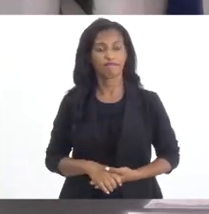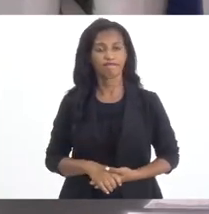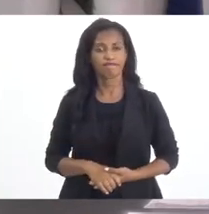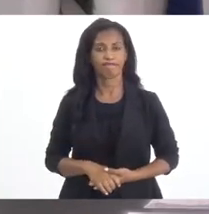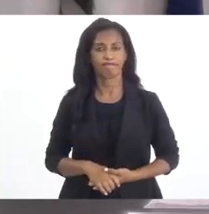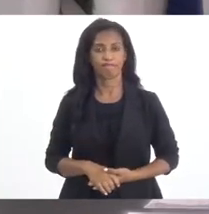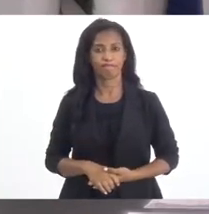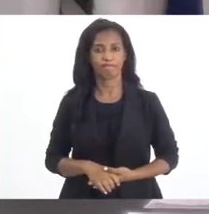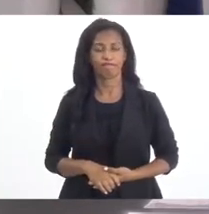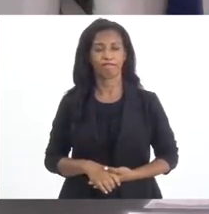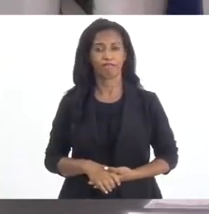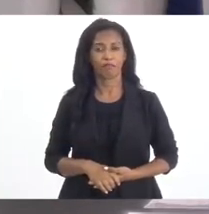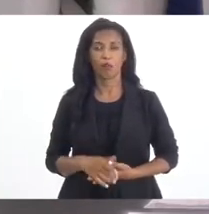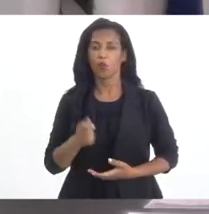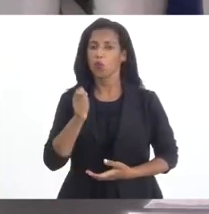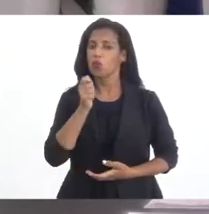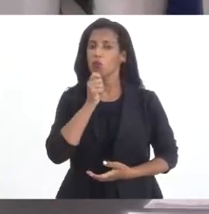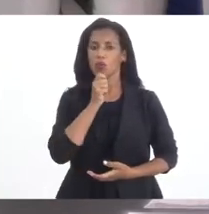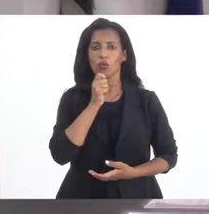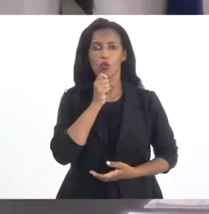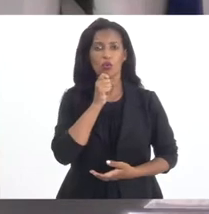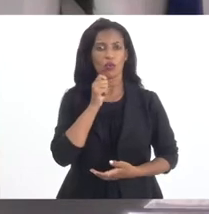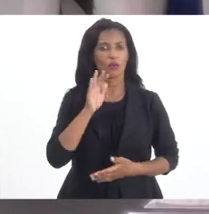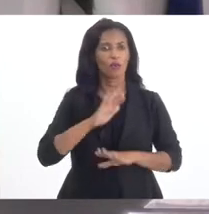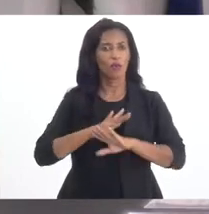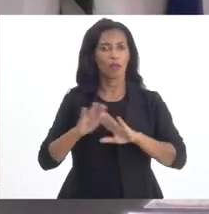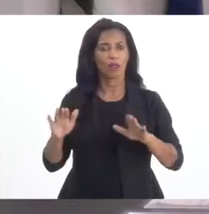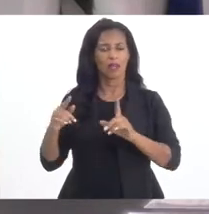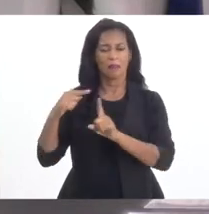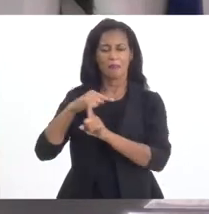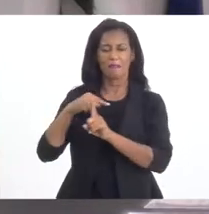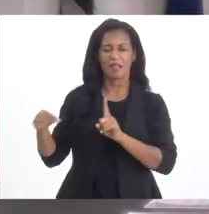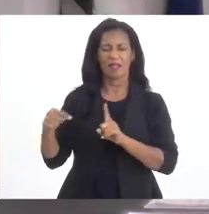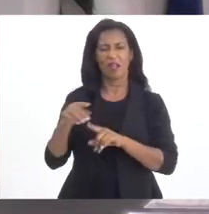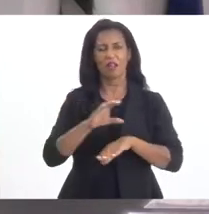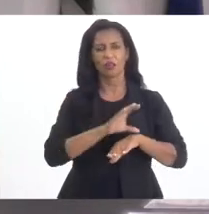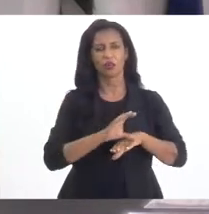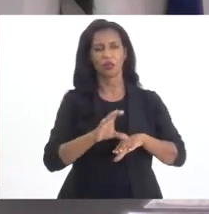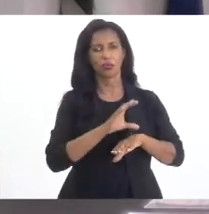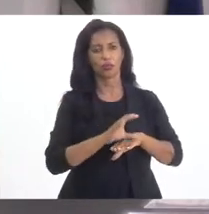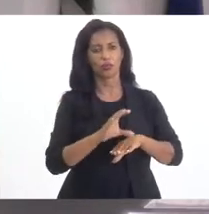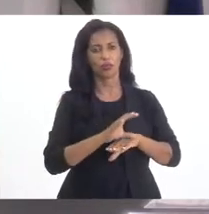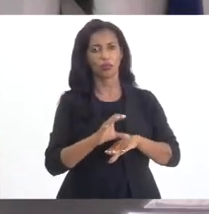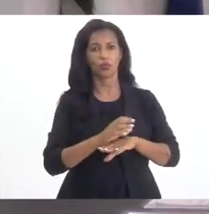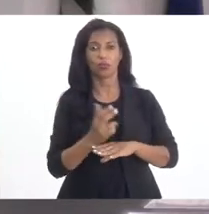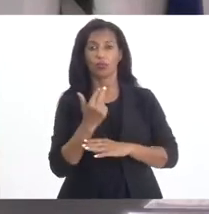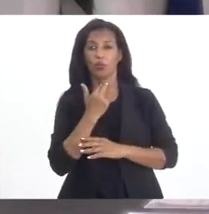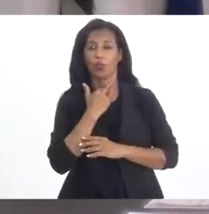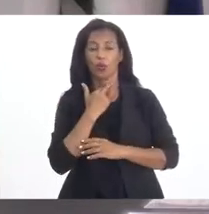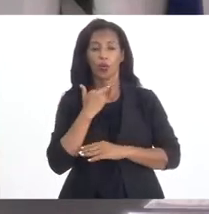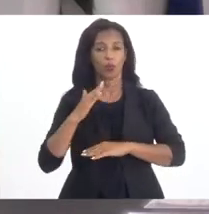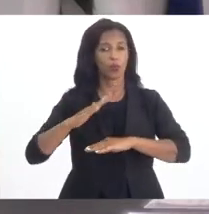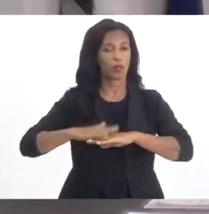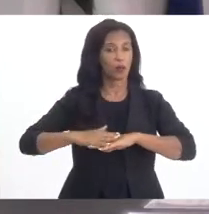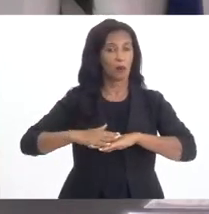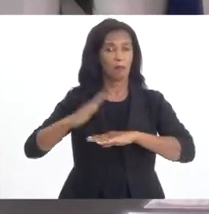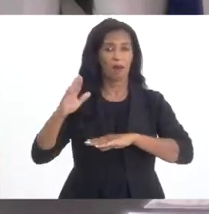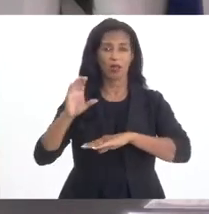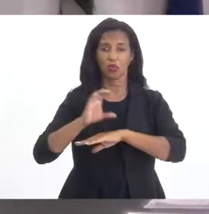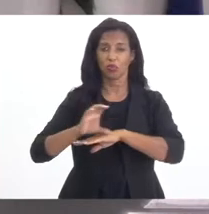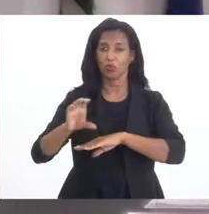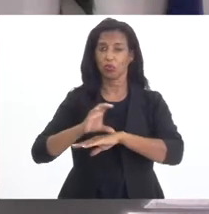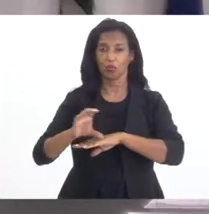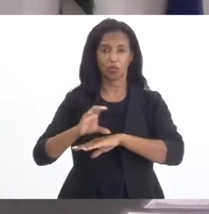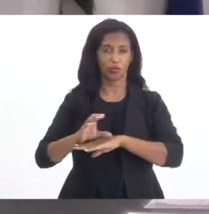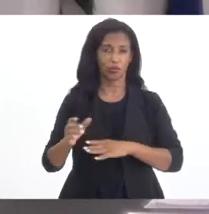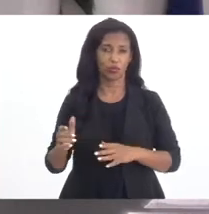fechar por inanição. Não haverá mais da metade dos cursos dos alunos, não poderemos fazer mais da metade dos cursos dos